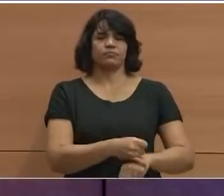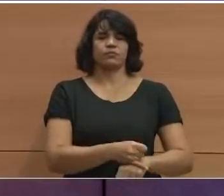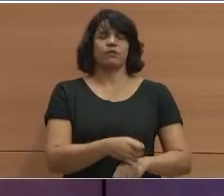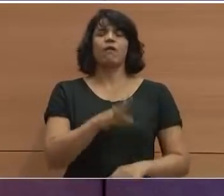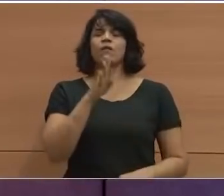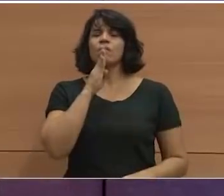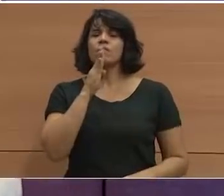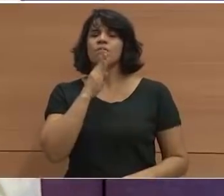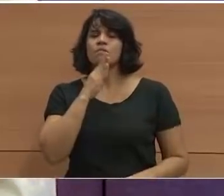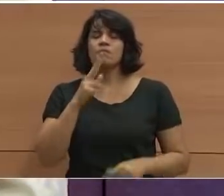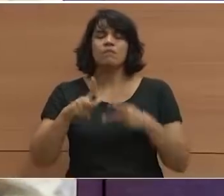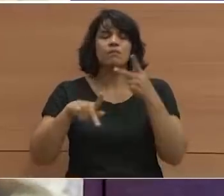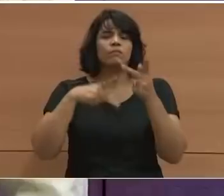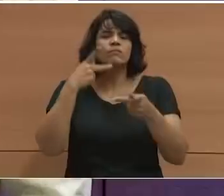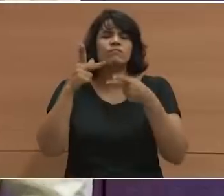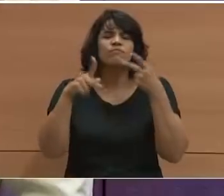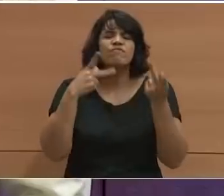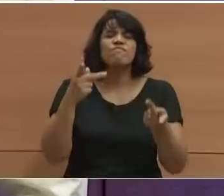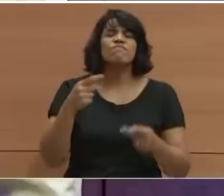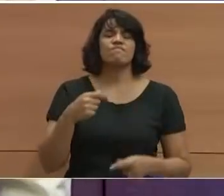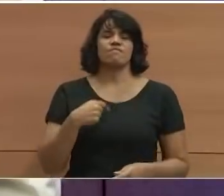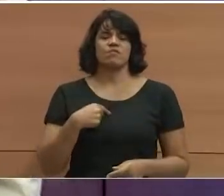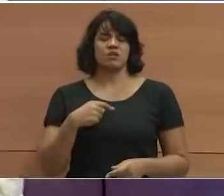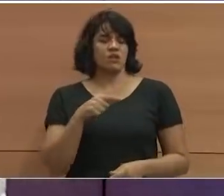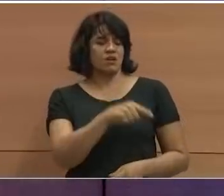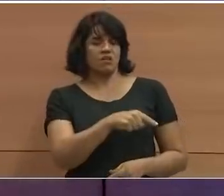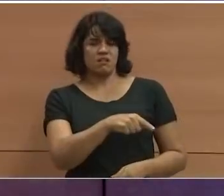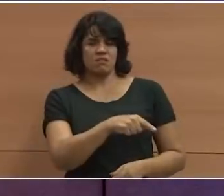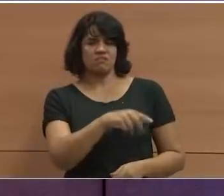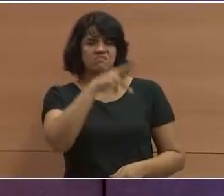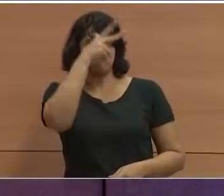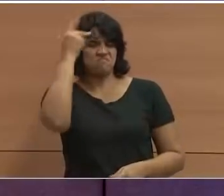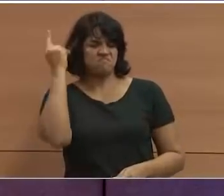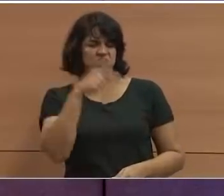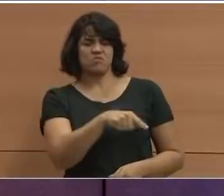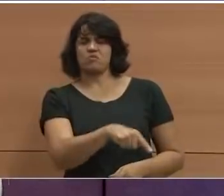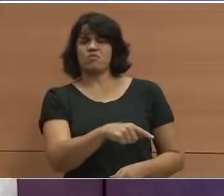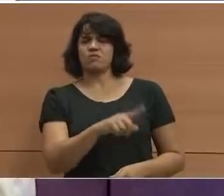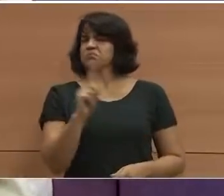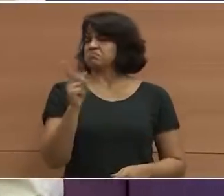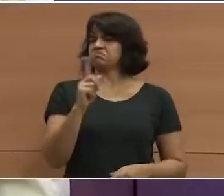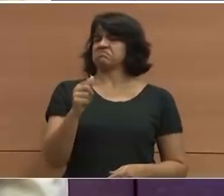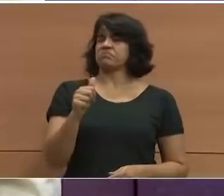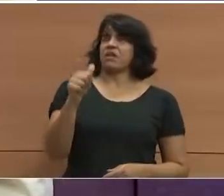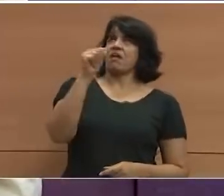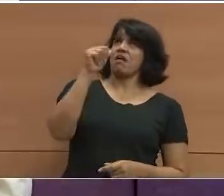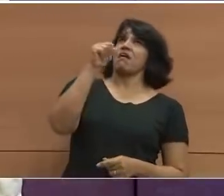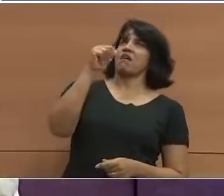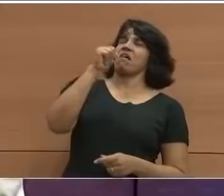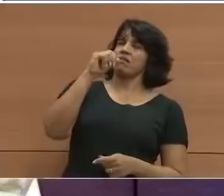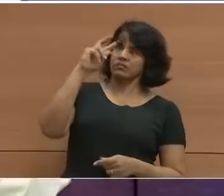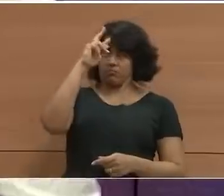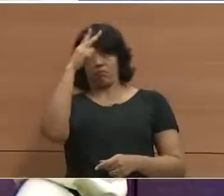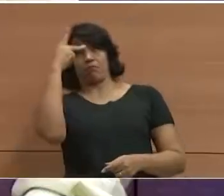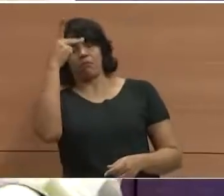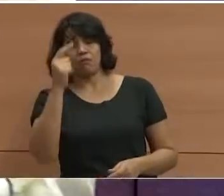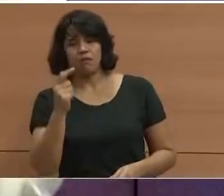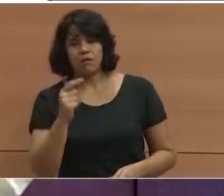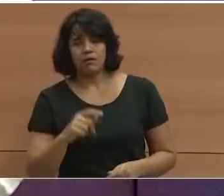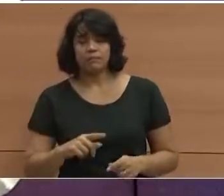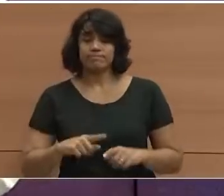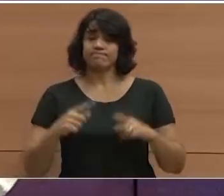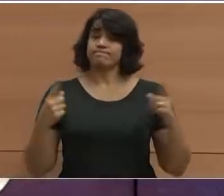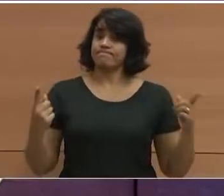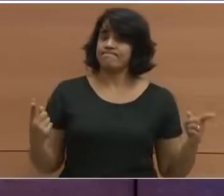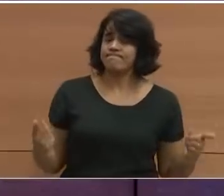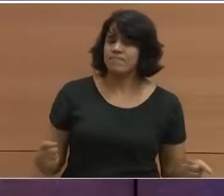minhas palavras. Estes homens não estão embriagados com o vinho dispensando, sendo esta a terceira hora do dia. Mas o que